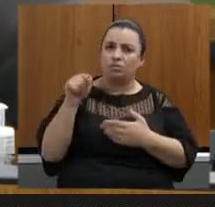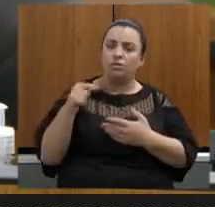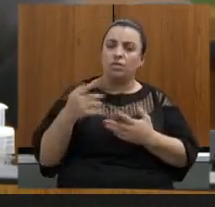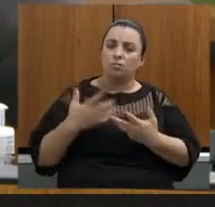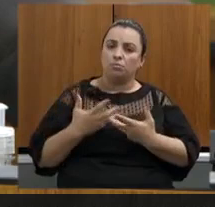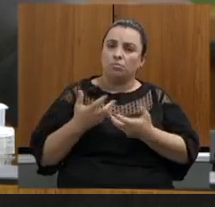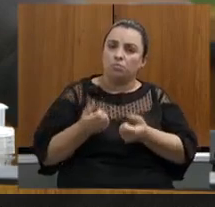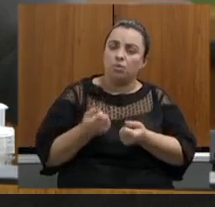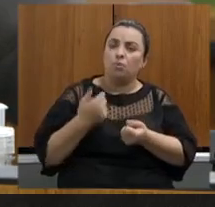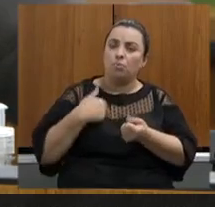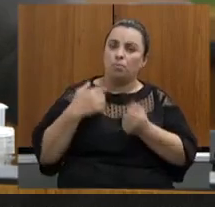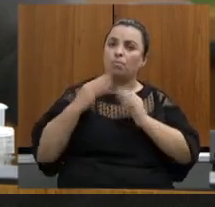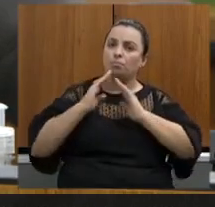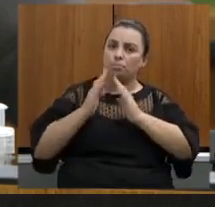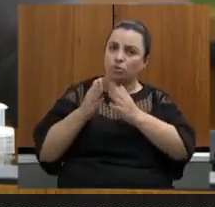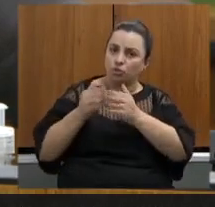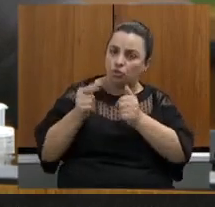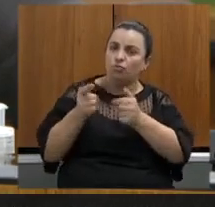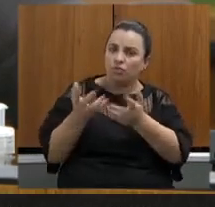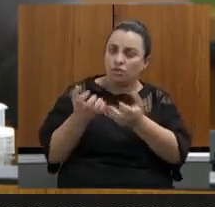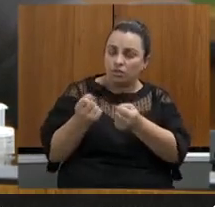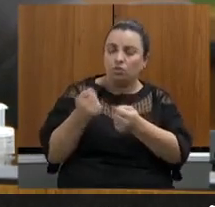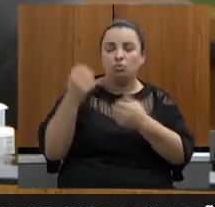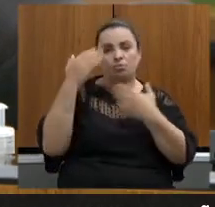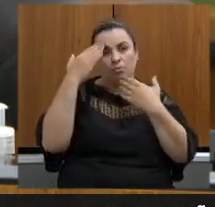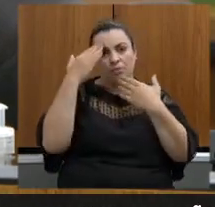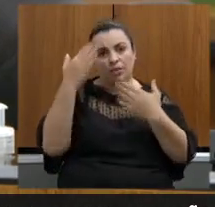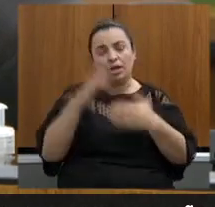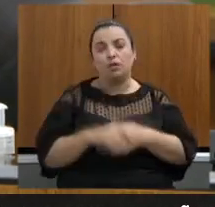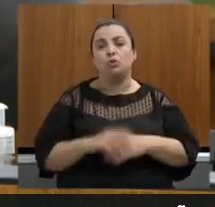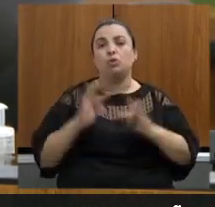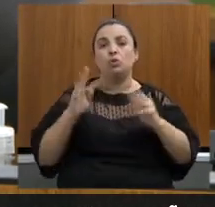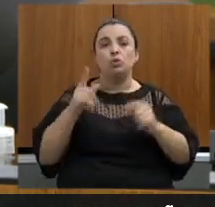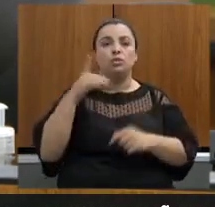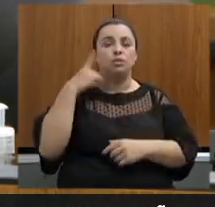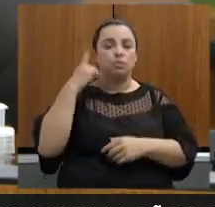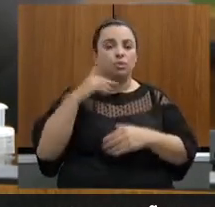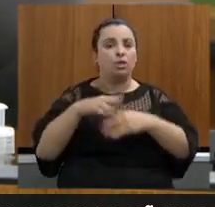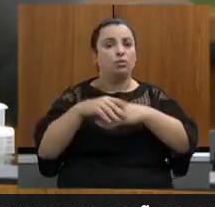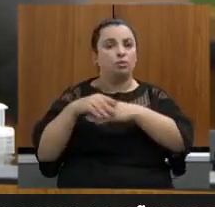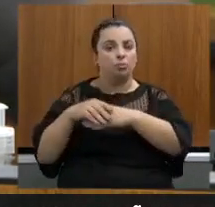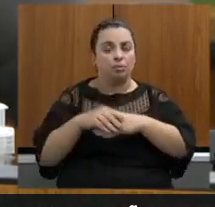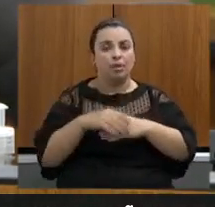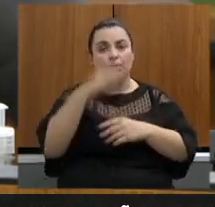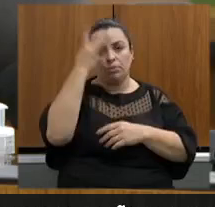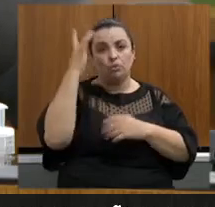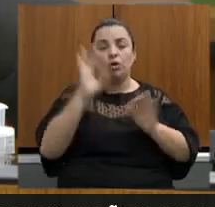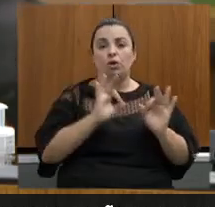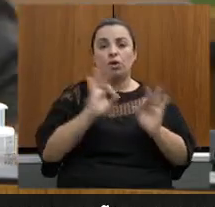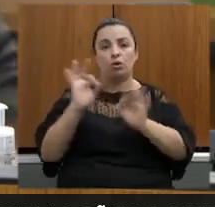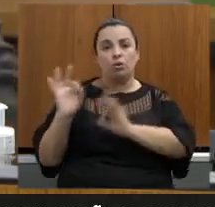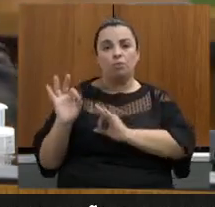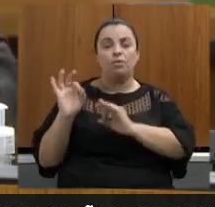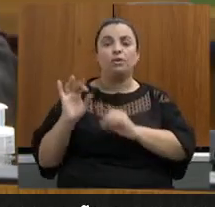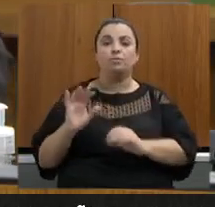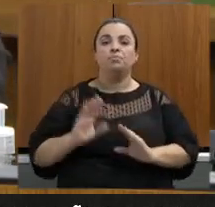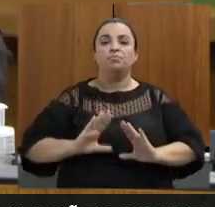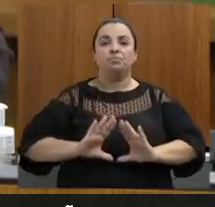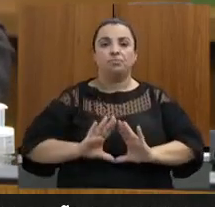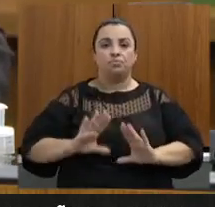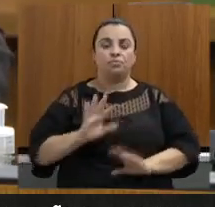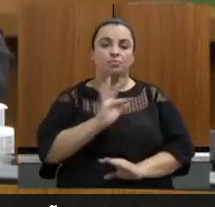da nossa solicitação cumprimentar a todos os colegas deputados e deputadas e aqueles estão acompanhando o Assembleia fiscaliza